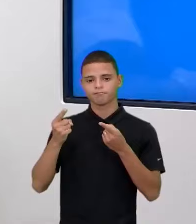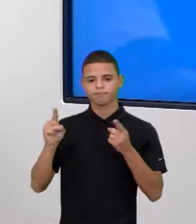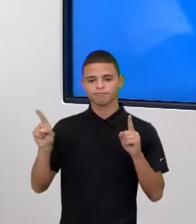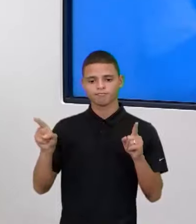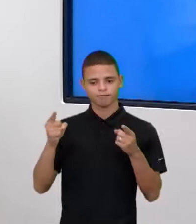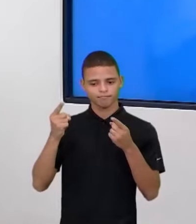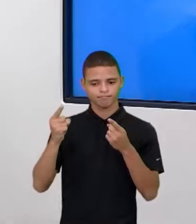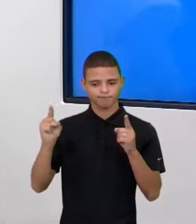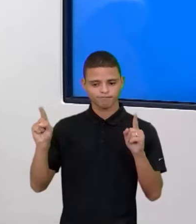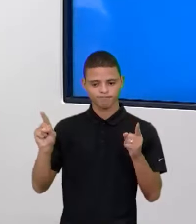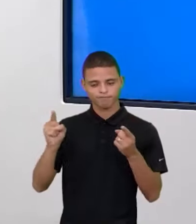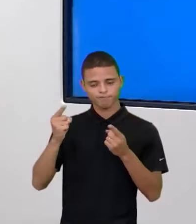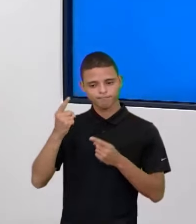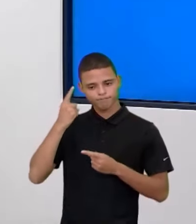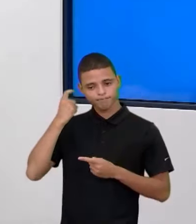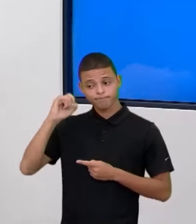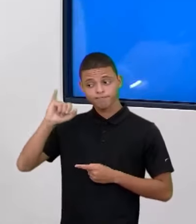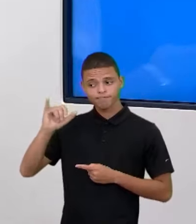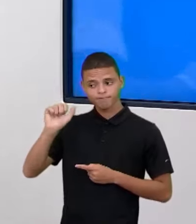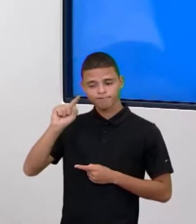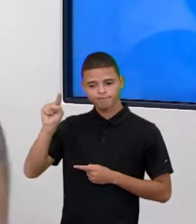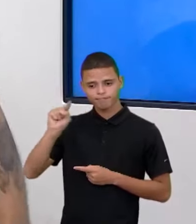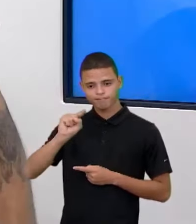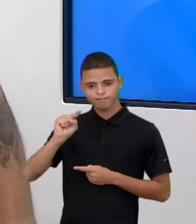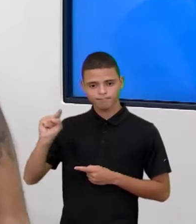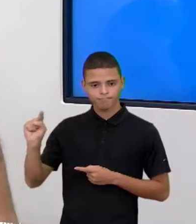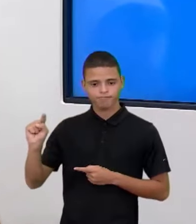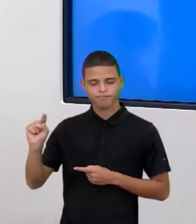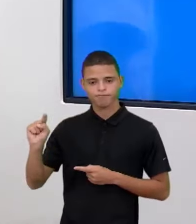Então o jazz tem essa característica,